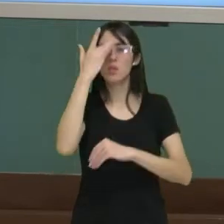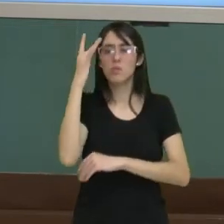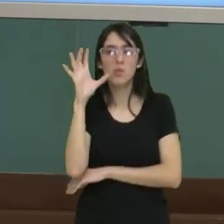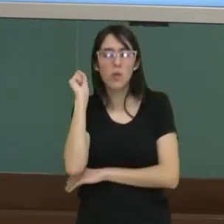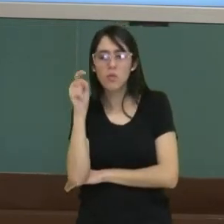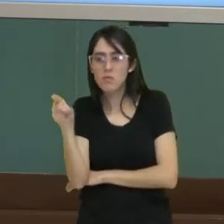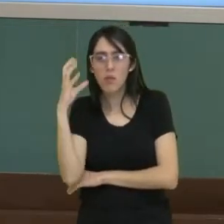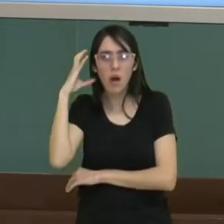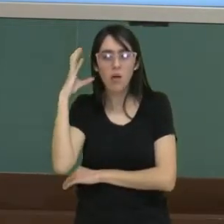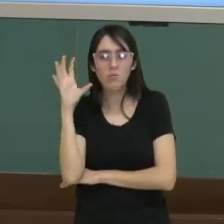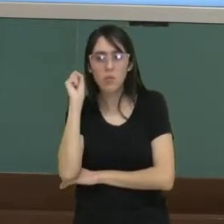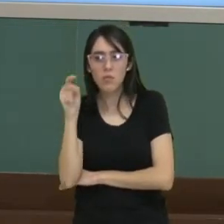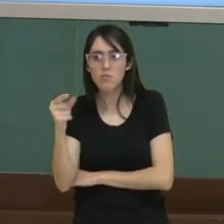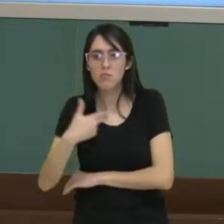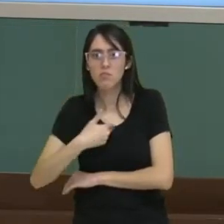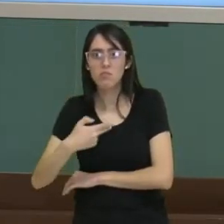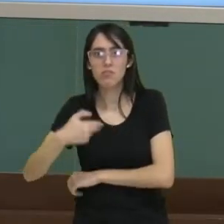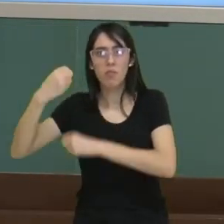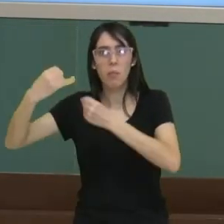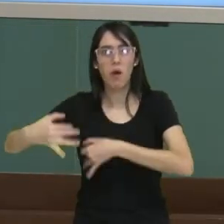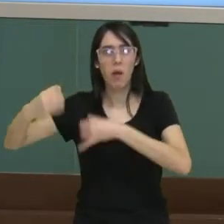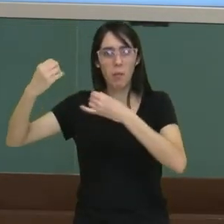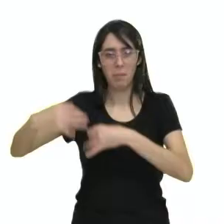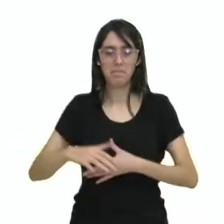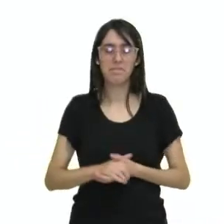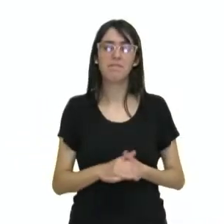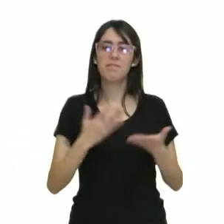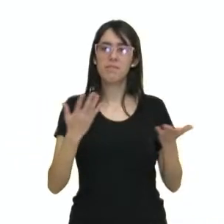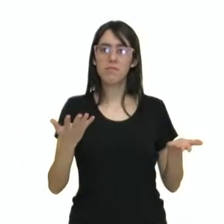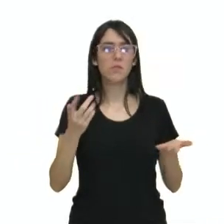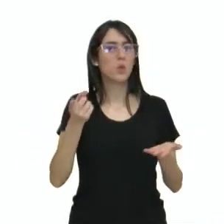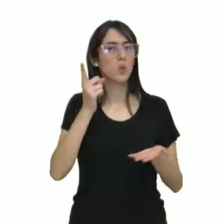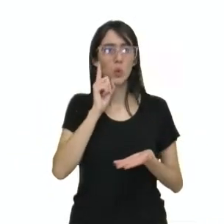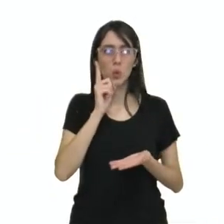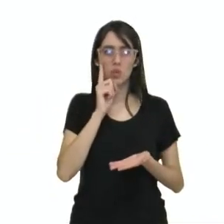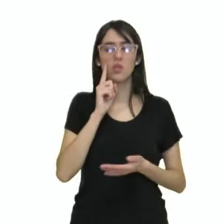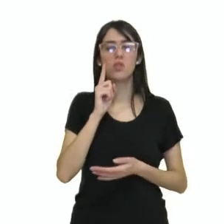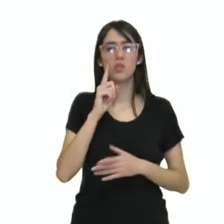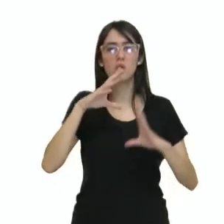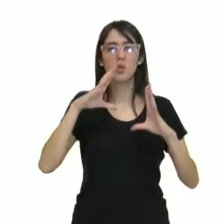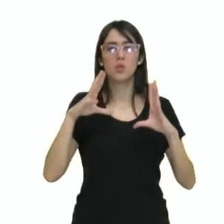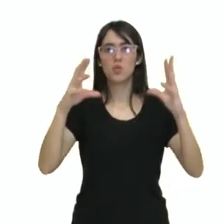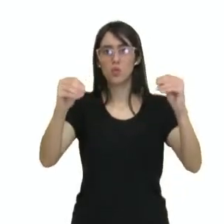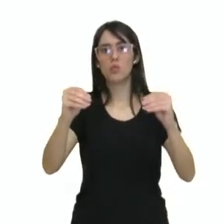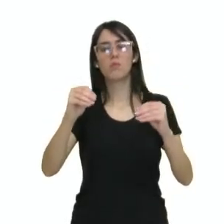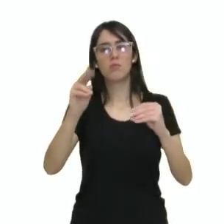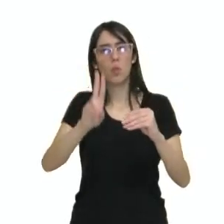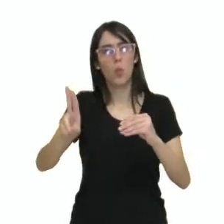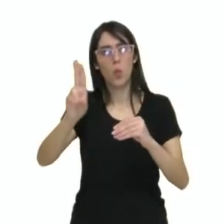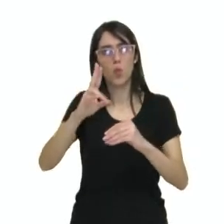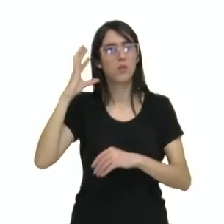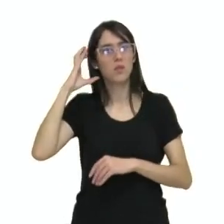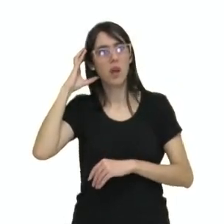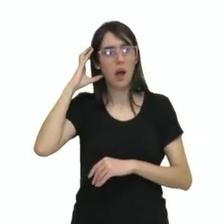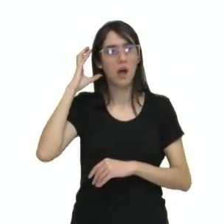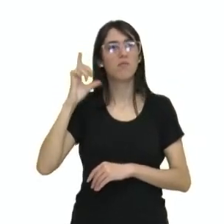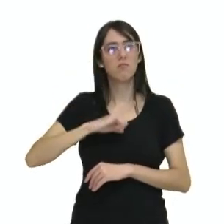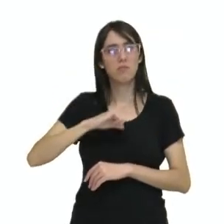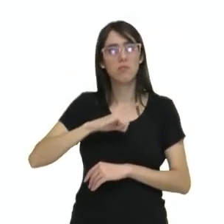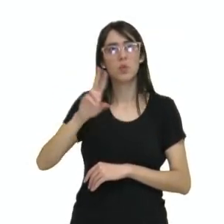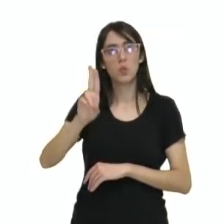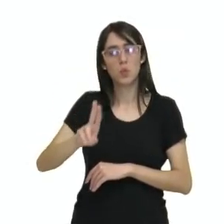o Getulhão da massa falar, né? Então, diariamente, todas as emissoras ficavam transmitindo no mesmo horário e até hoje a gente tem